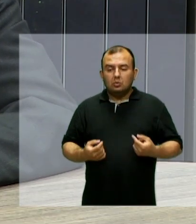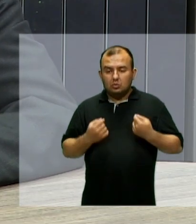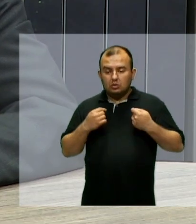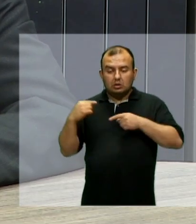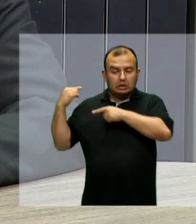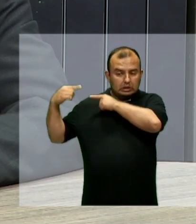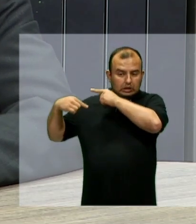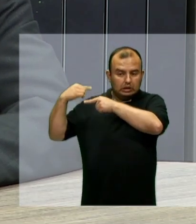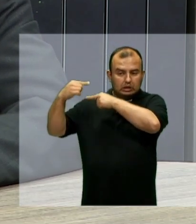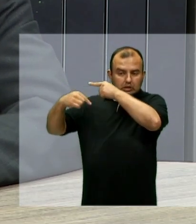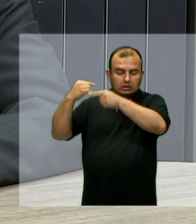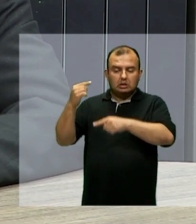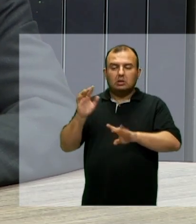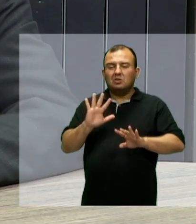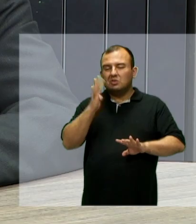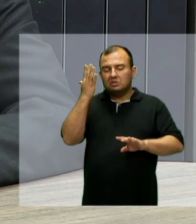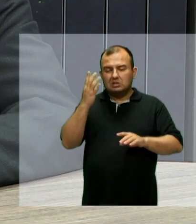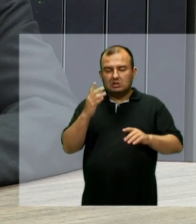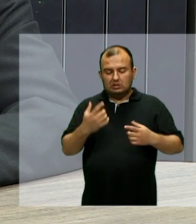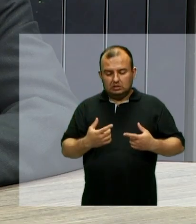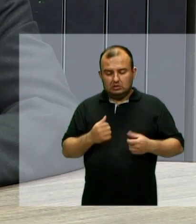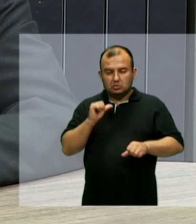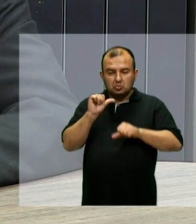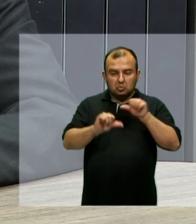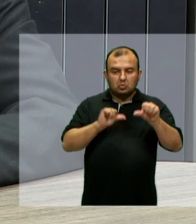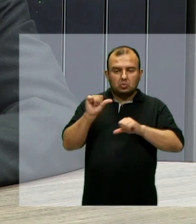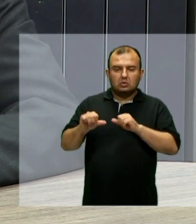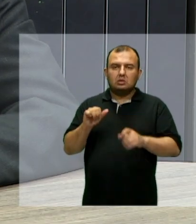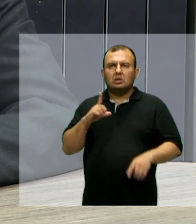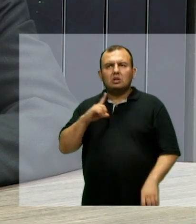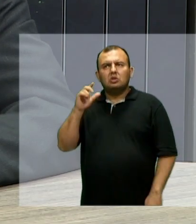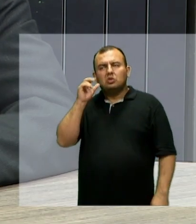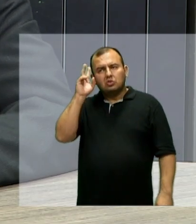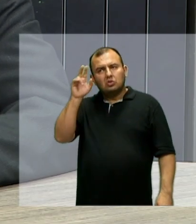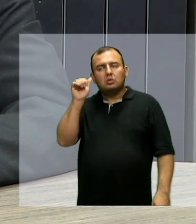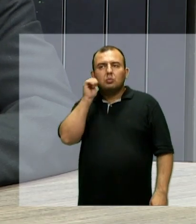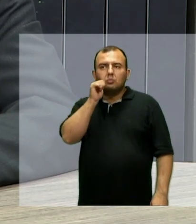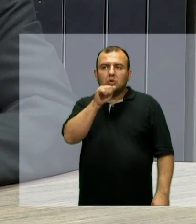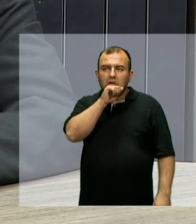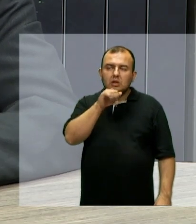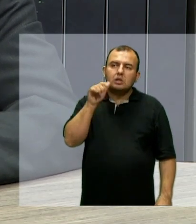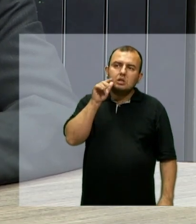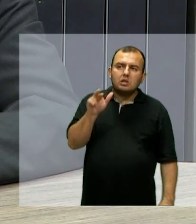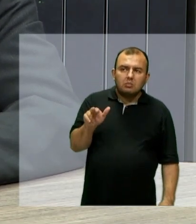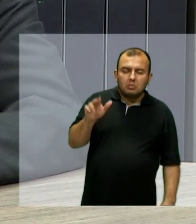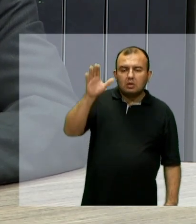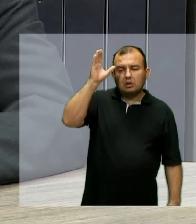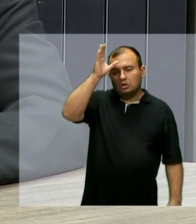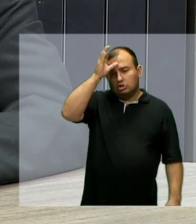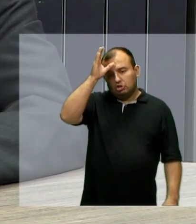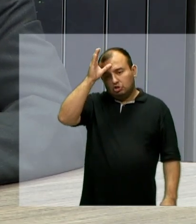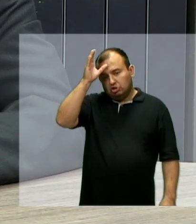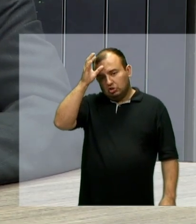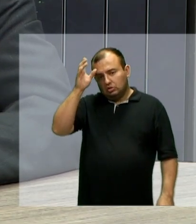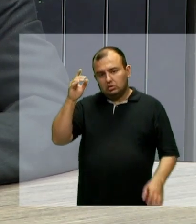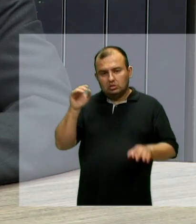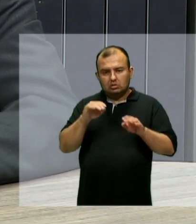genética. Então, se eu tenho história familiar, mãe, irmã, tia, parentes de linhagem